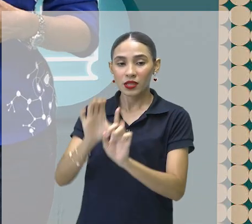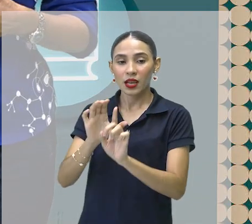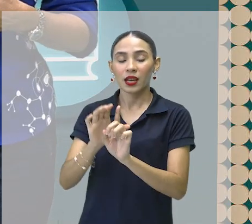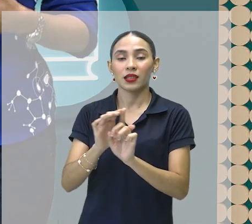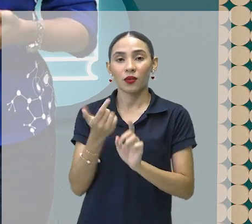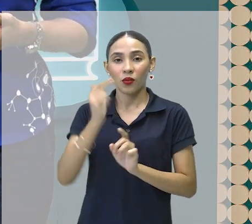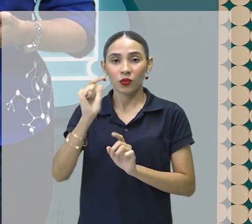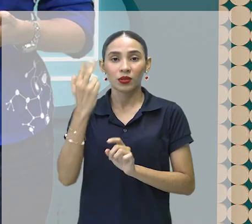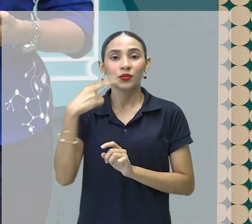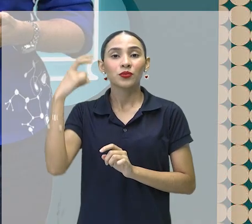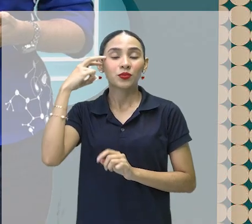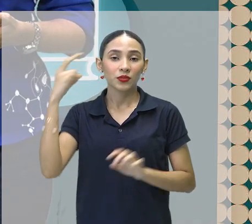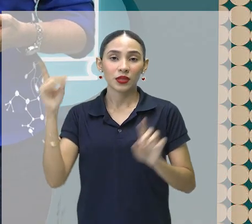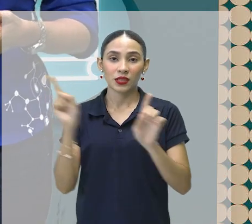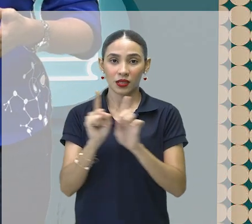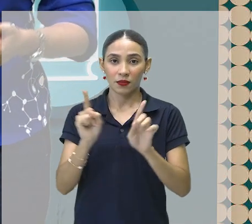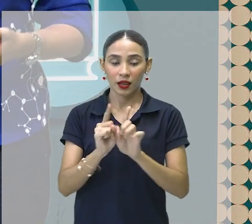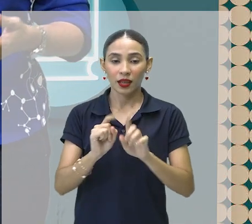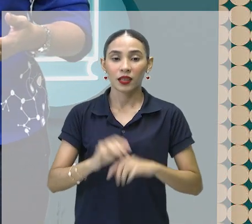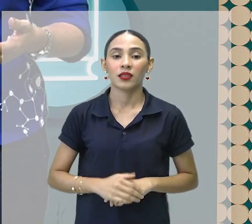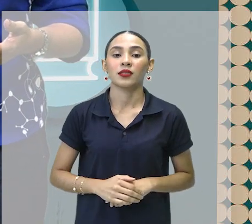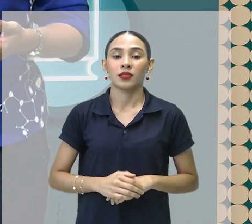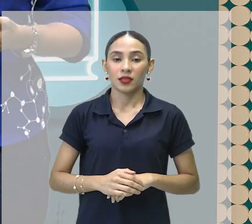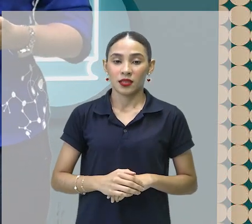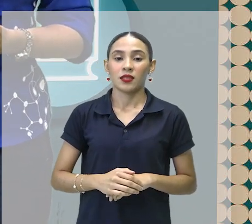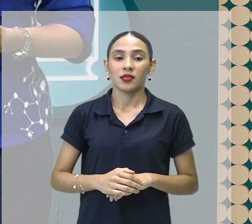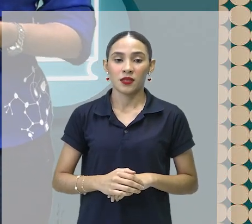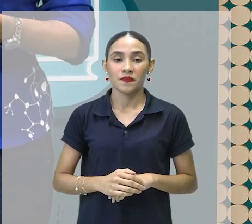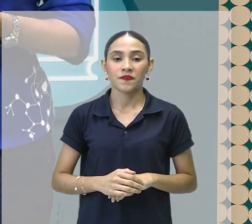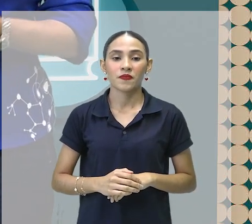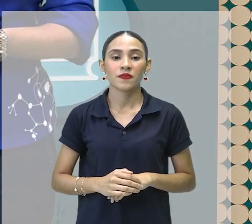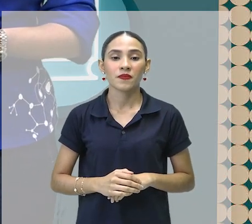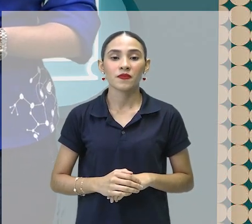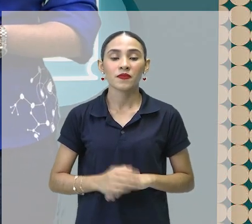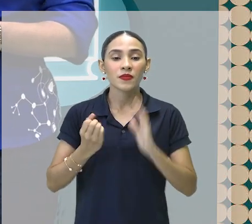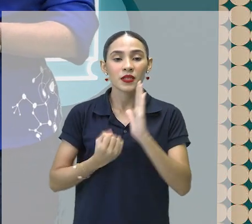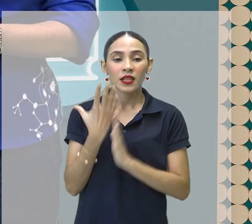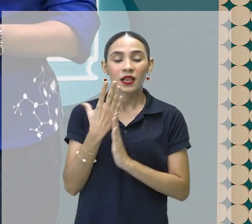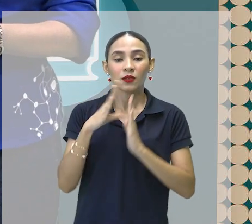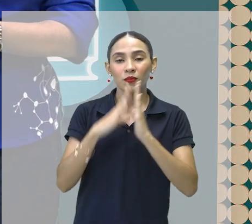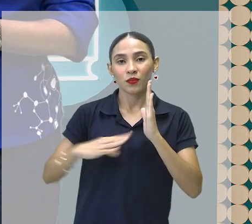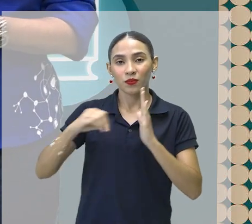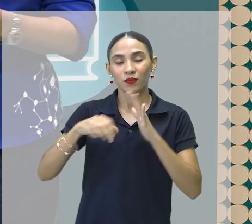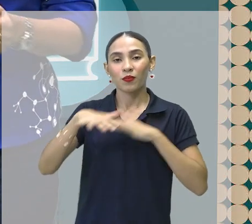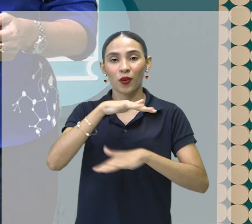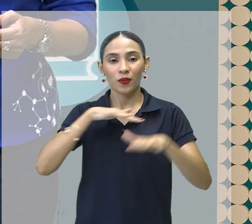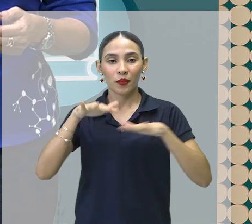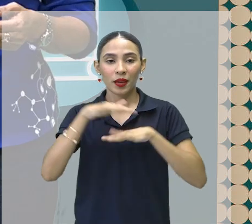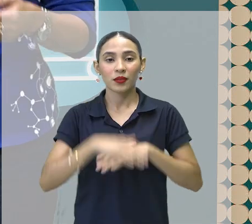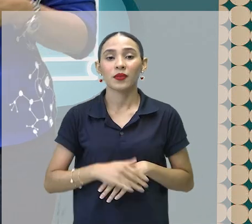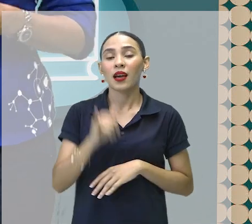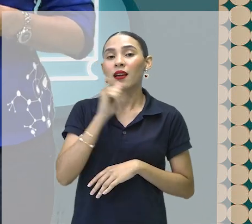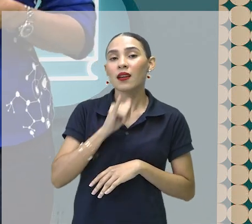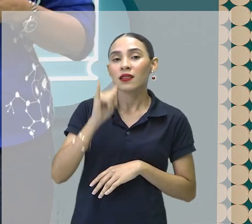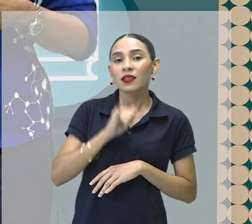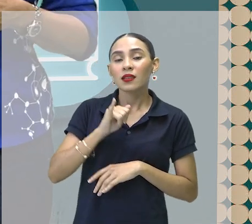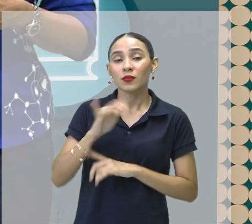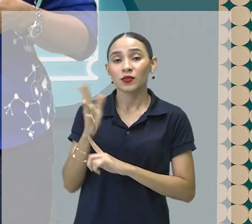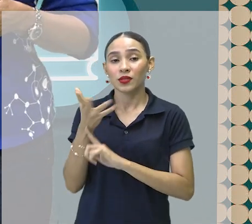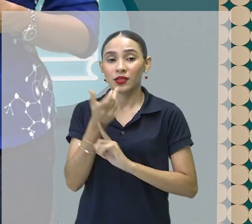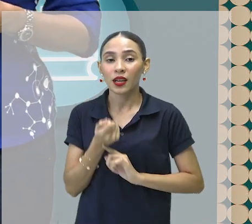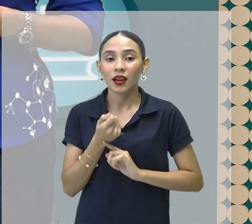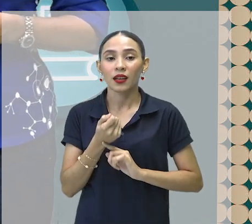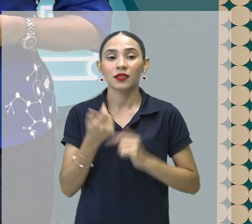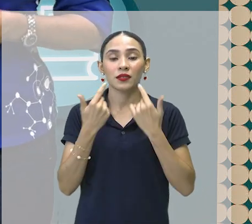influenciada por outras culturas, criando estilos e movimentos. Exemplos de